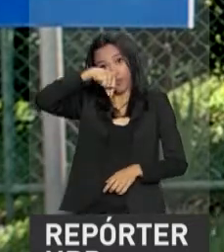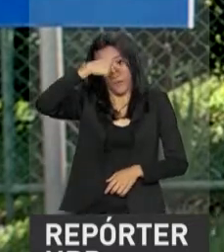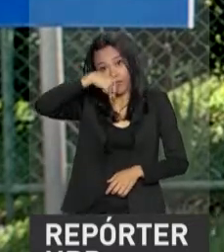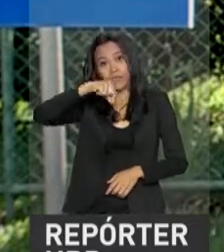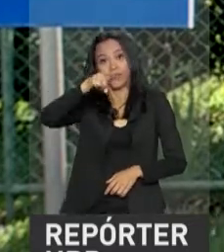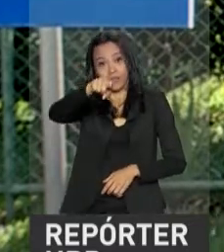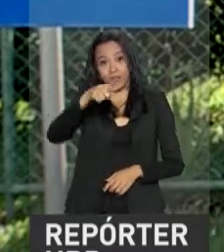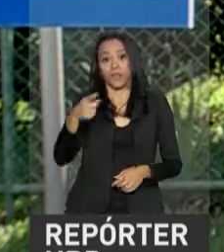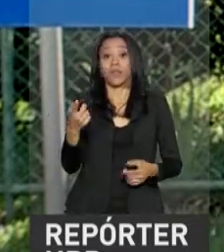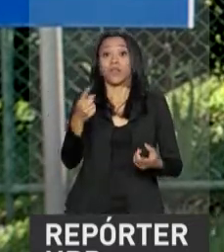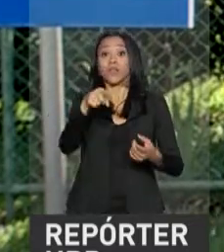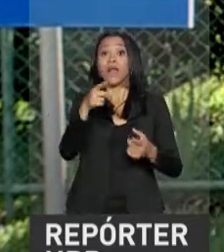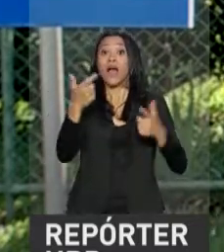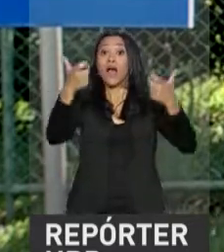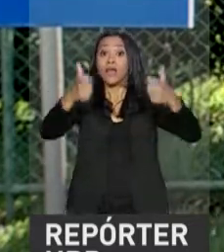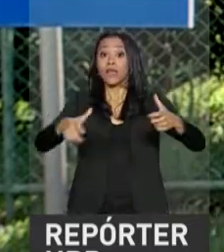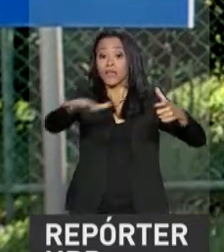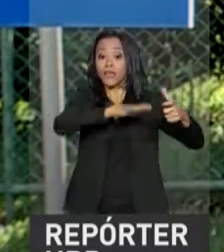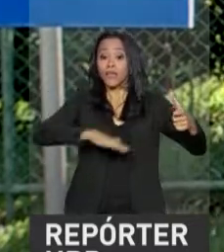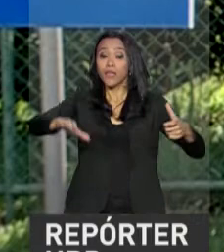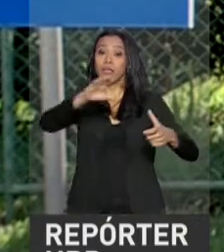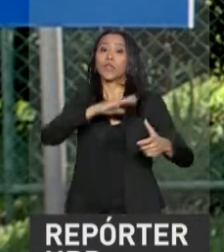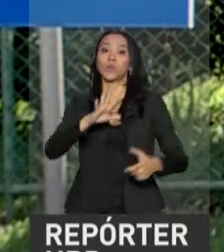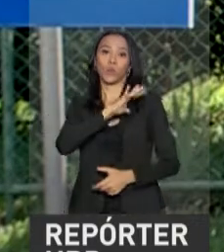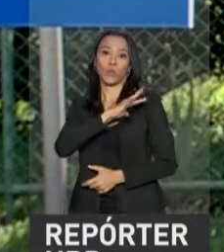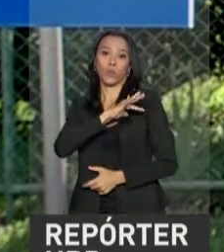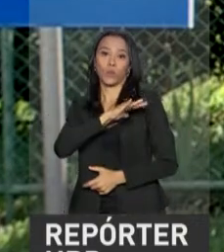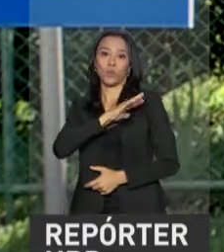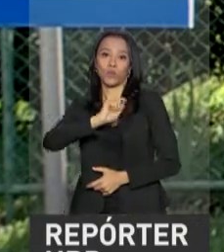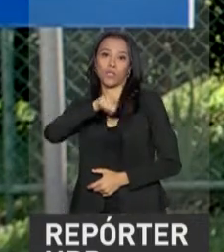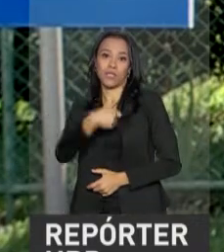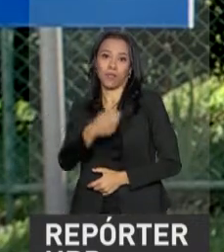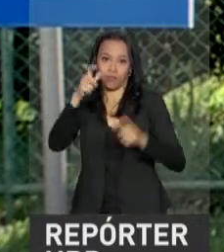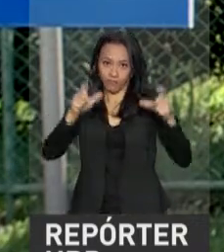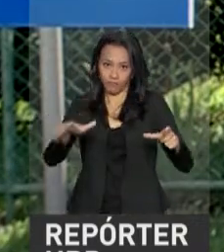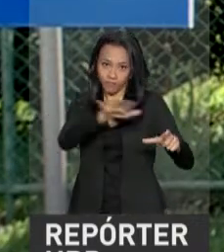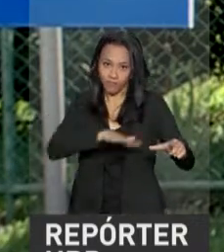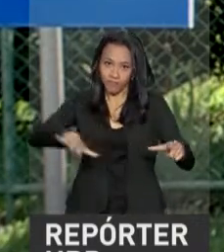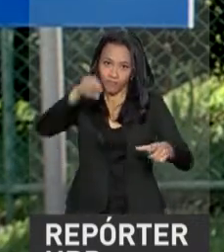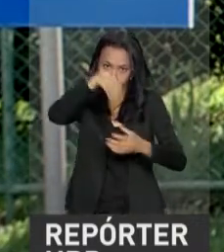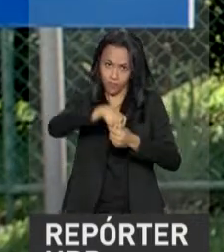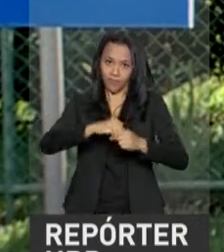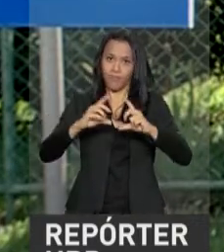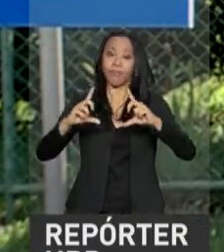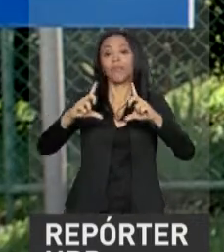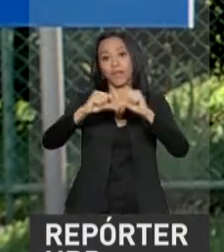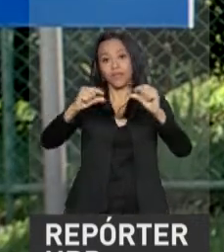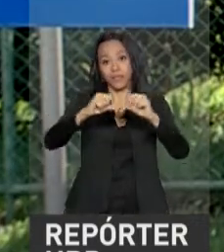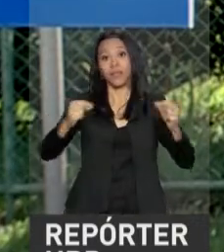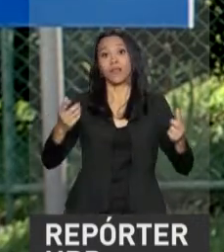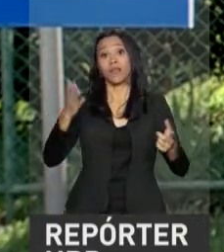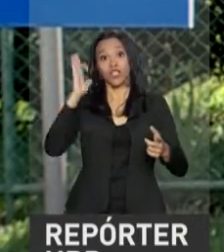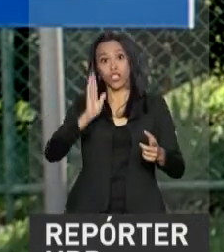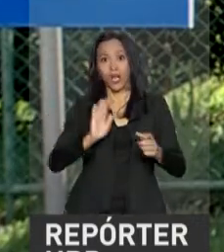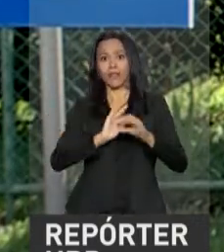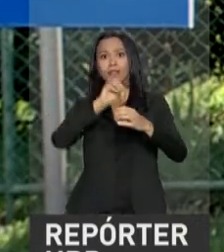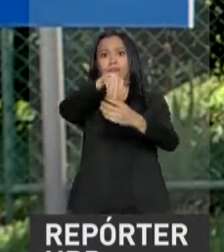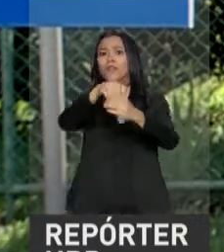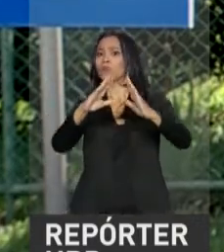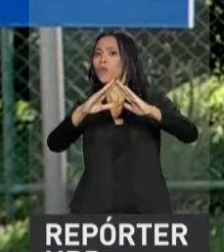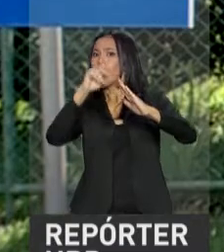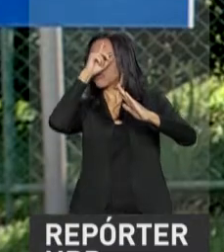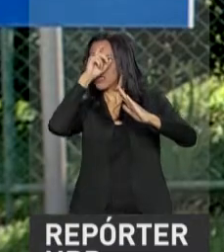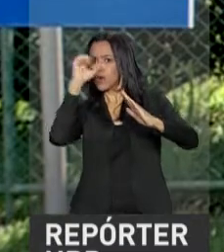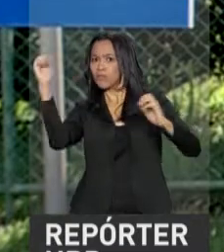posto de saúde que fica no cruzeiro que é um bairro que fica bem perto do centro de brasília lá dentro há um movimento já está maior muita gente